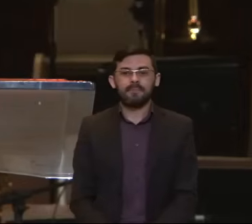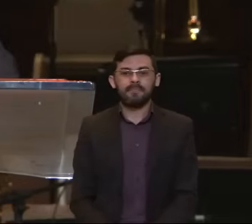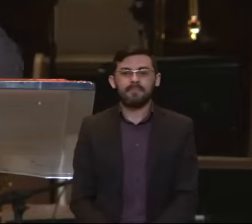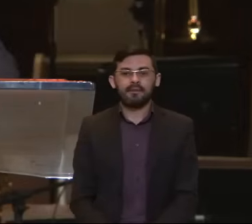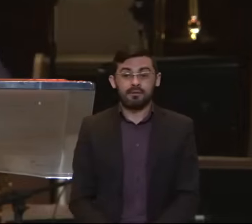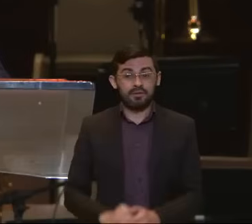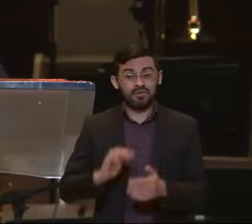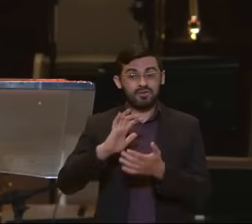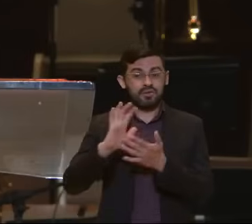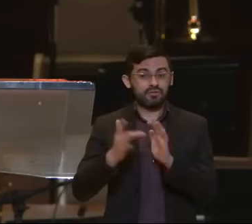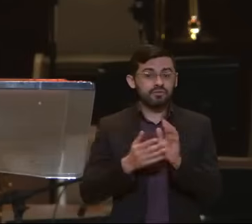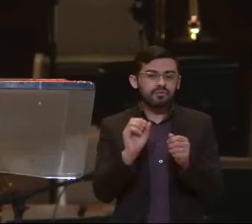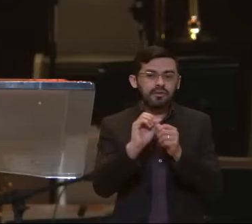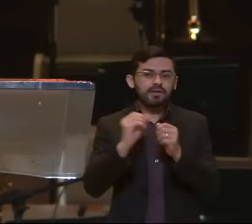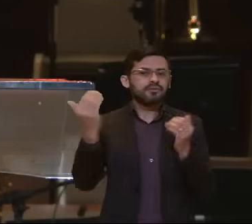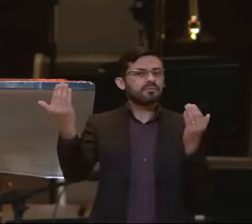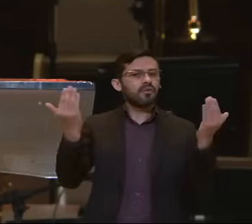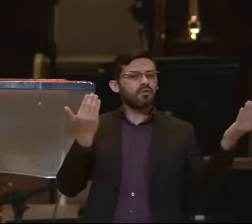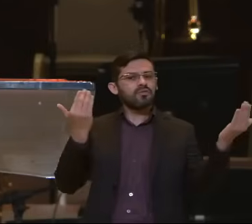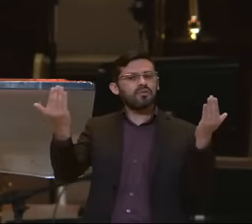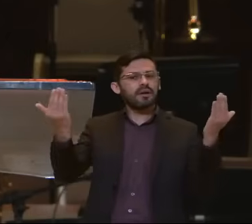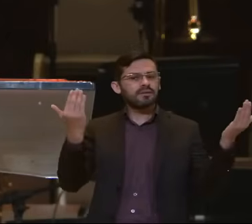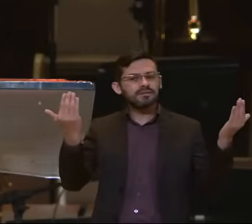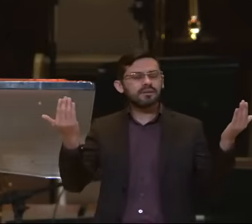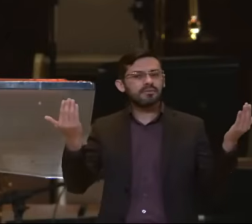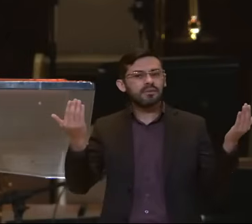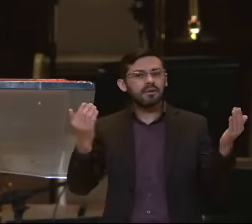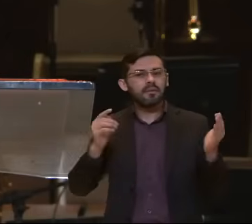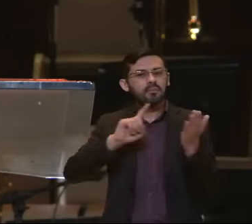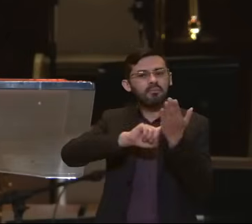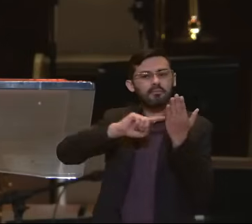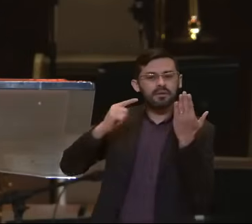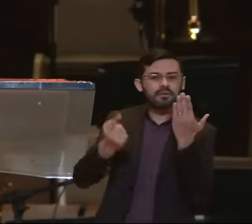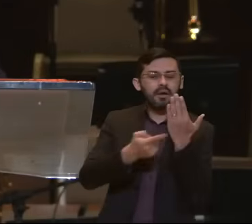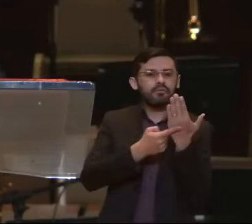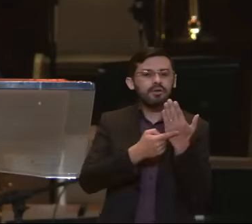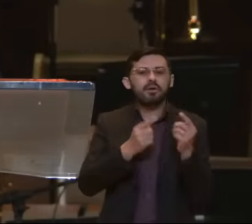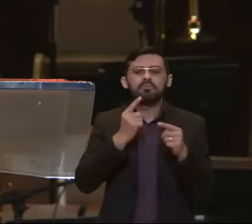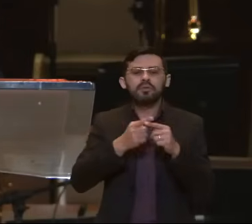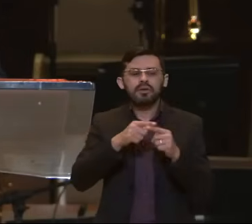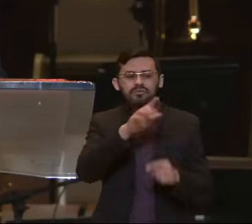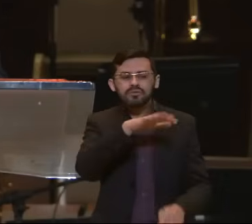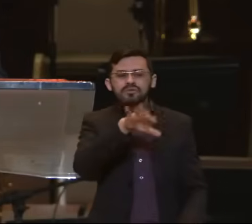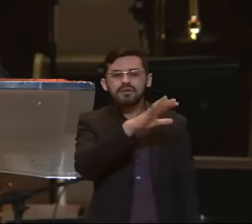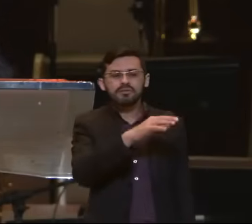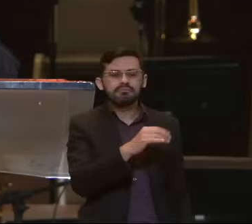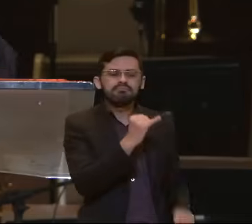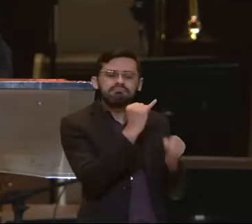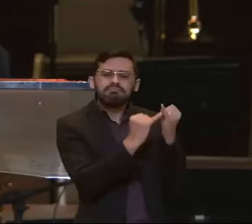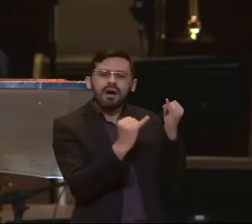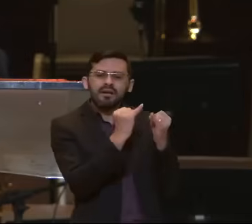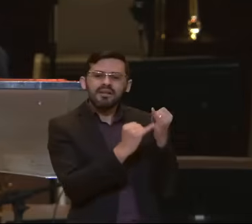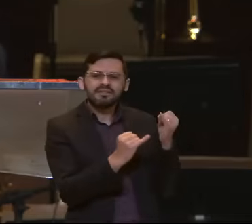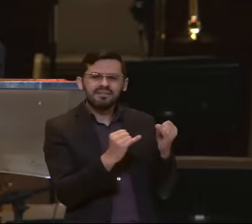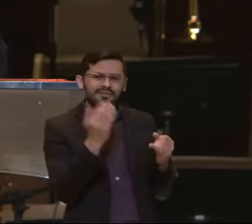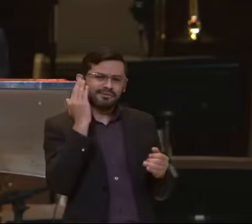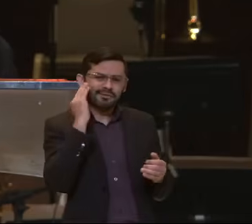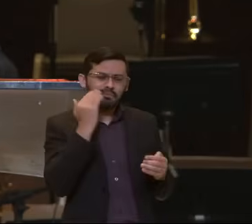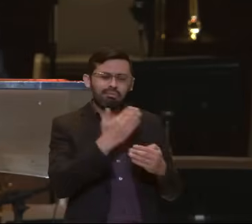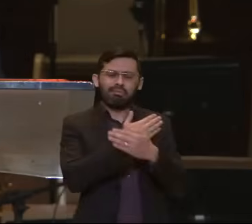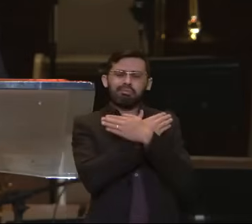E ele faz uma comparação, uma metáfora. Porque vocês parecem os sepulcros